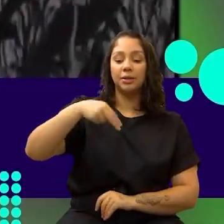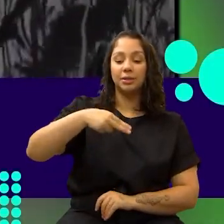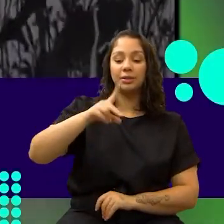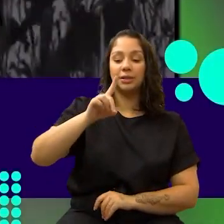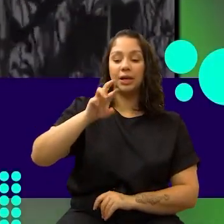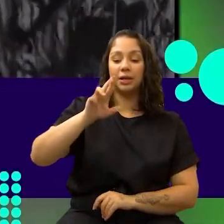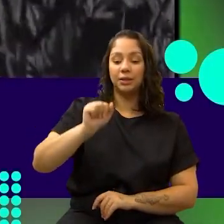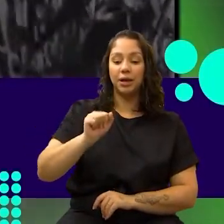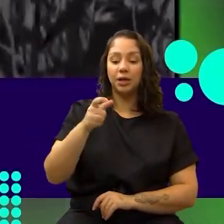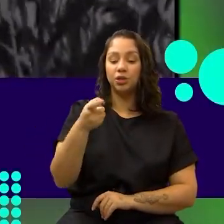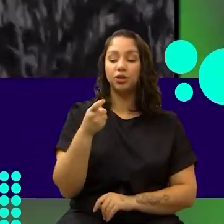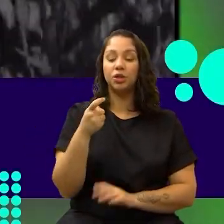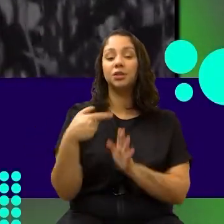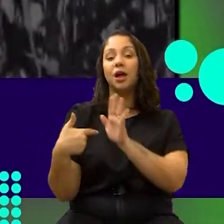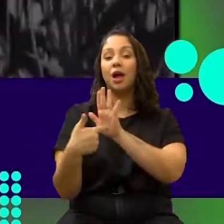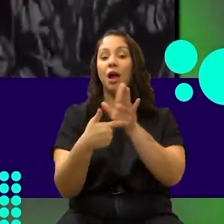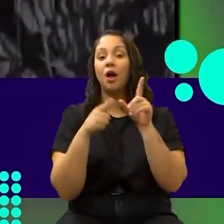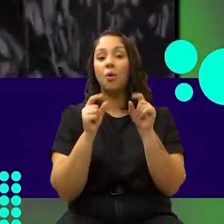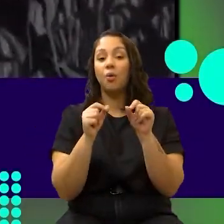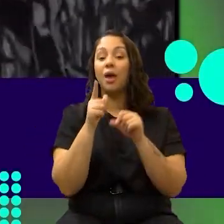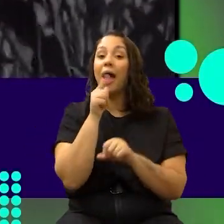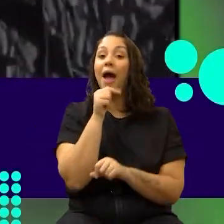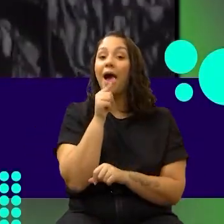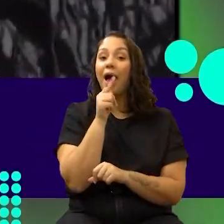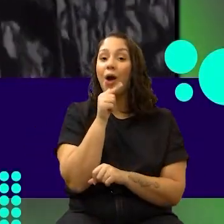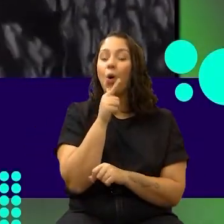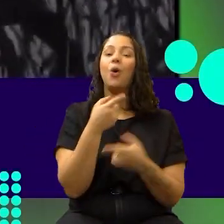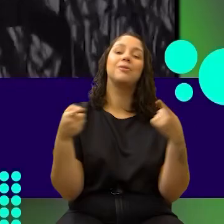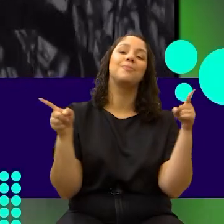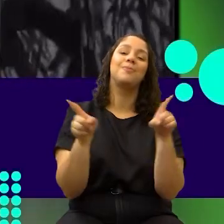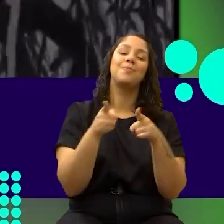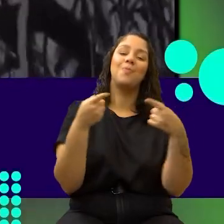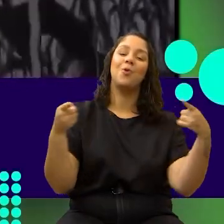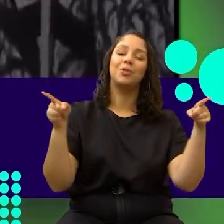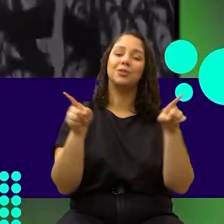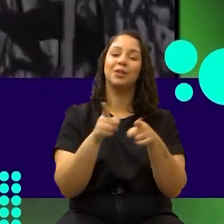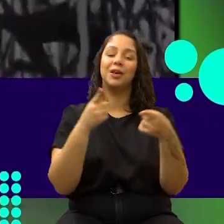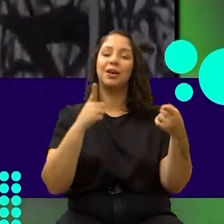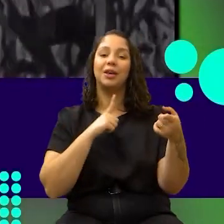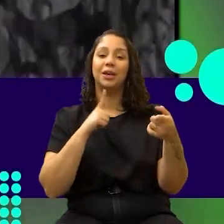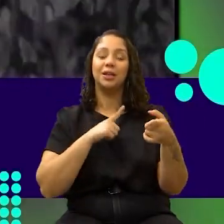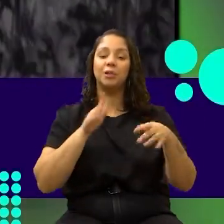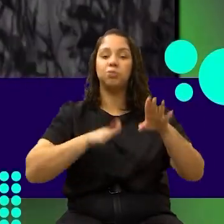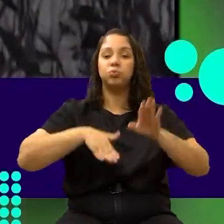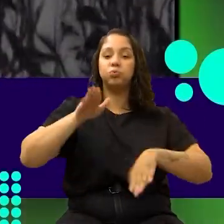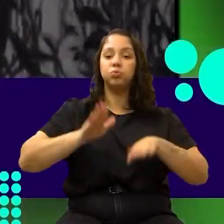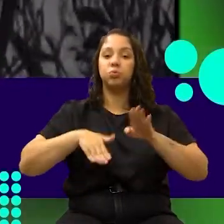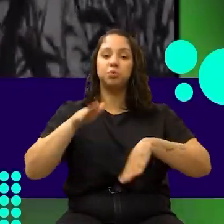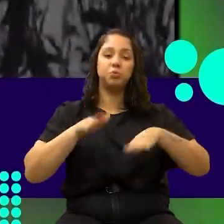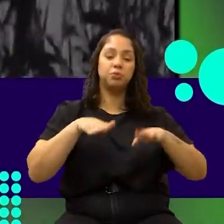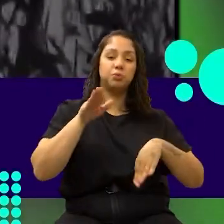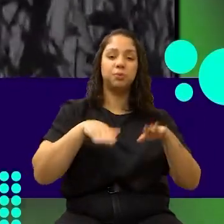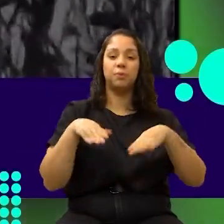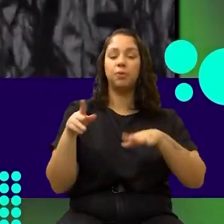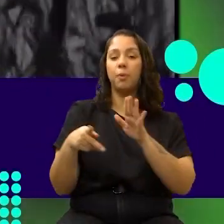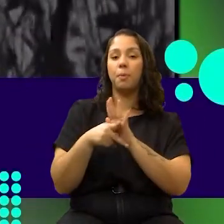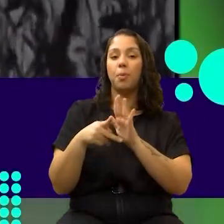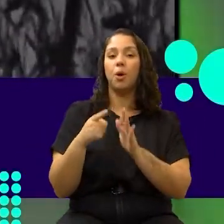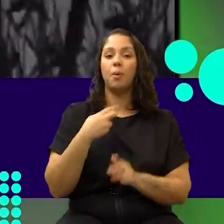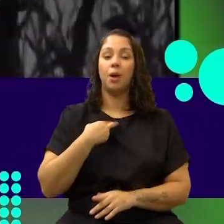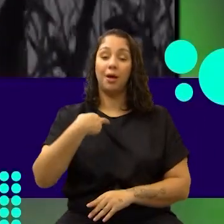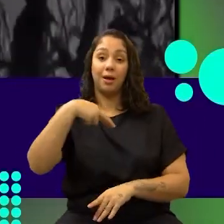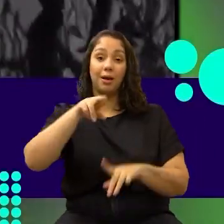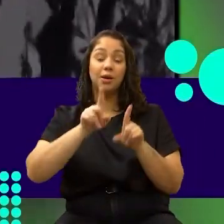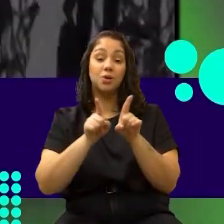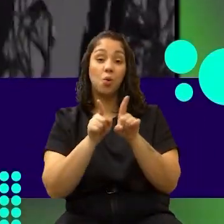a apresentação de Sandra X, com temática dedicada ao elemento água, com canções que passam por pontos de candomblé e